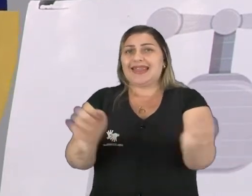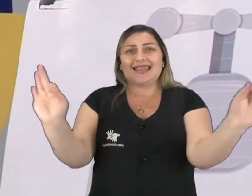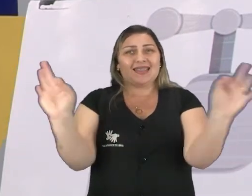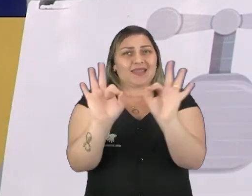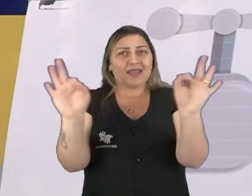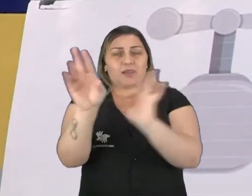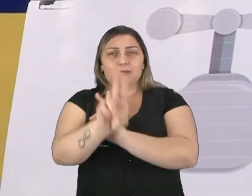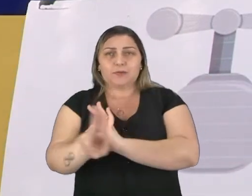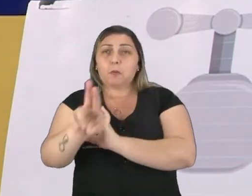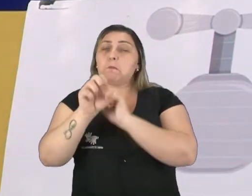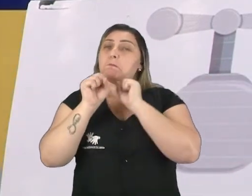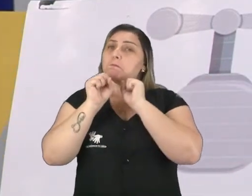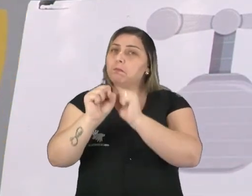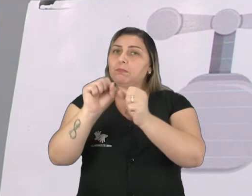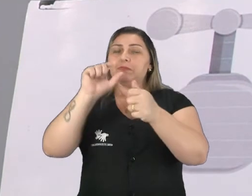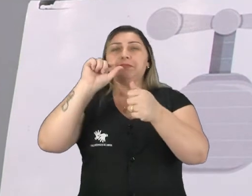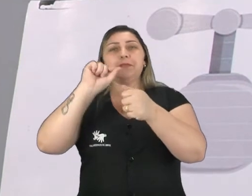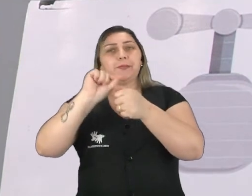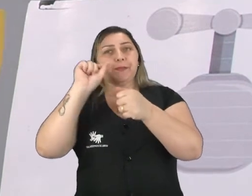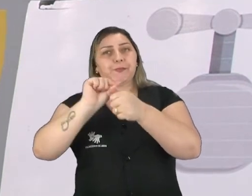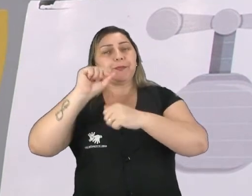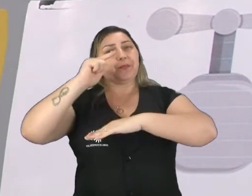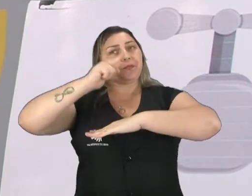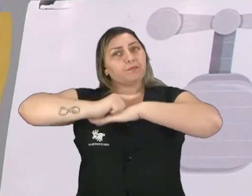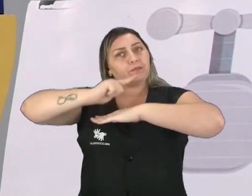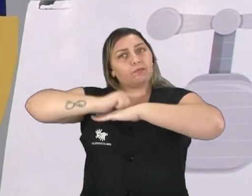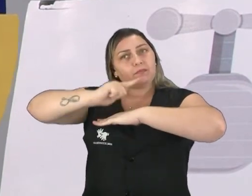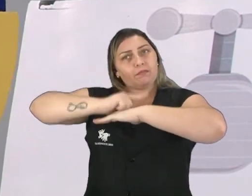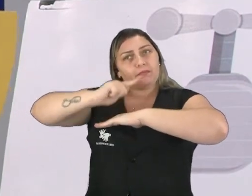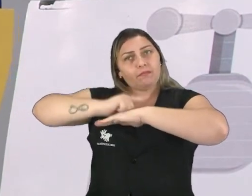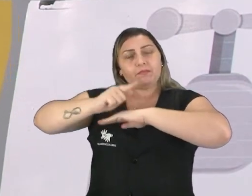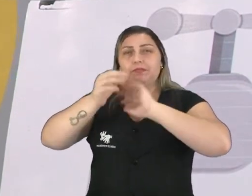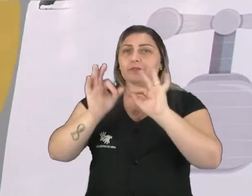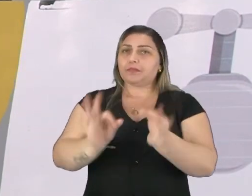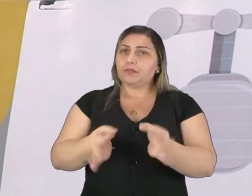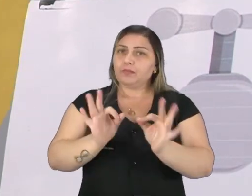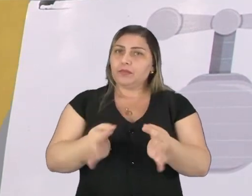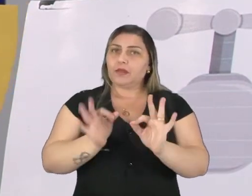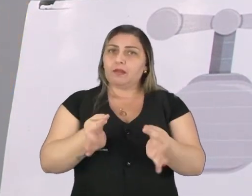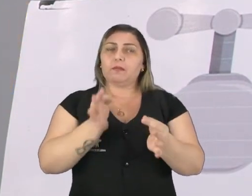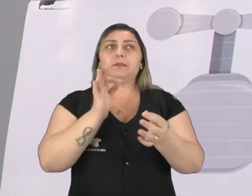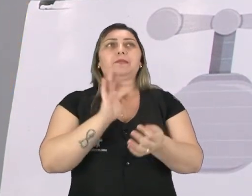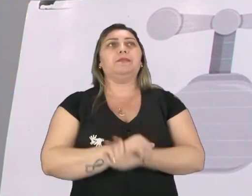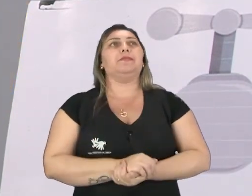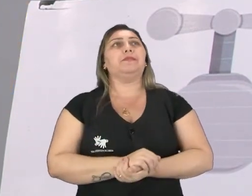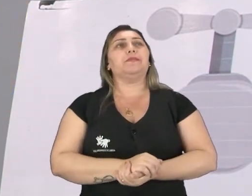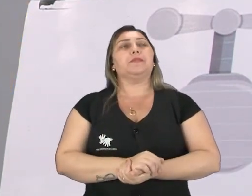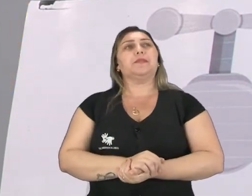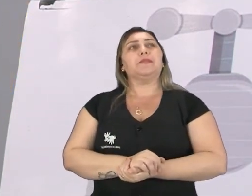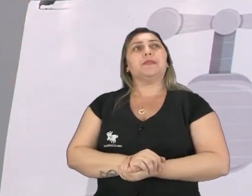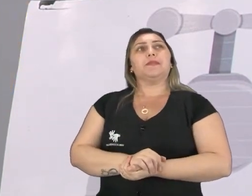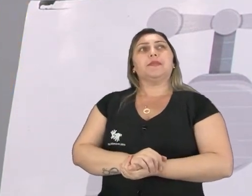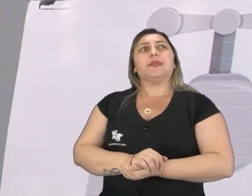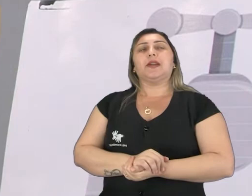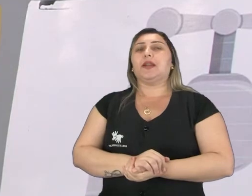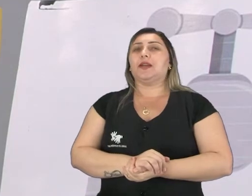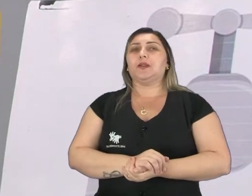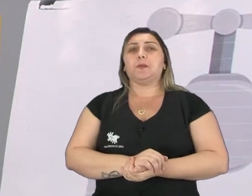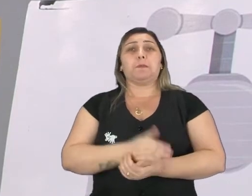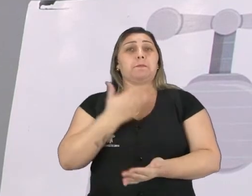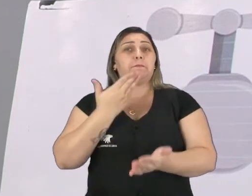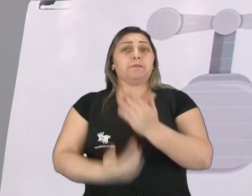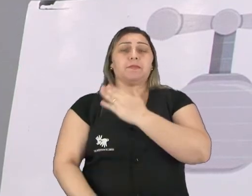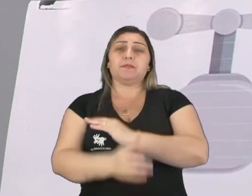Então, assim, ela pode fazer essa higienização, certo? De maneira a não